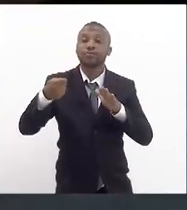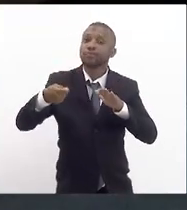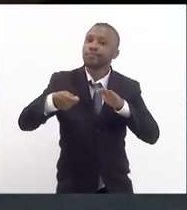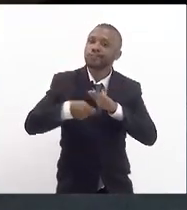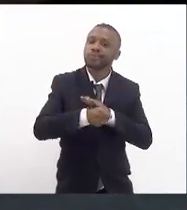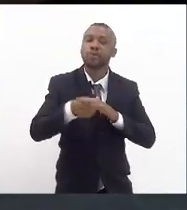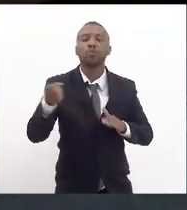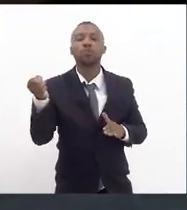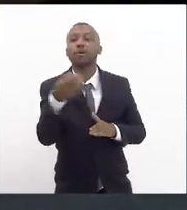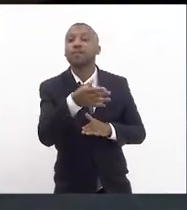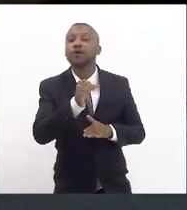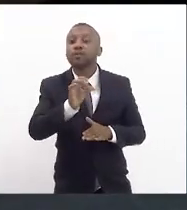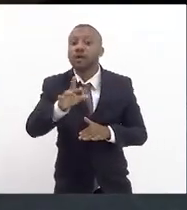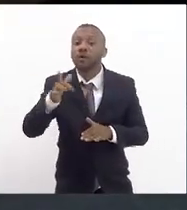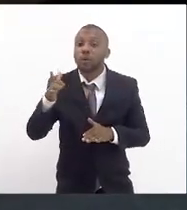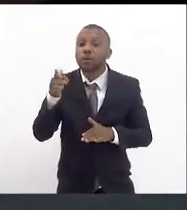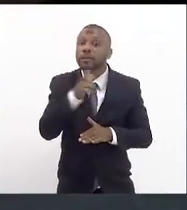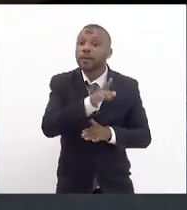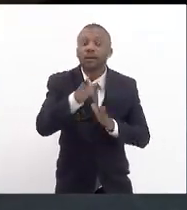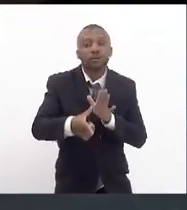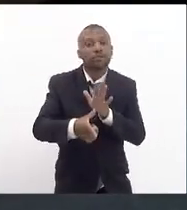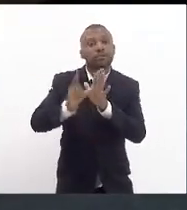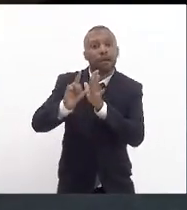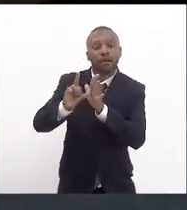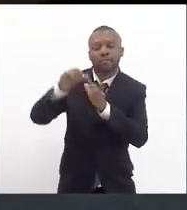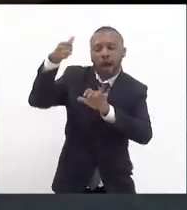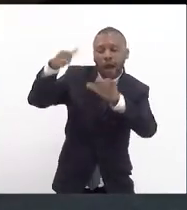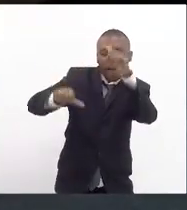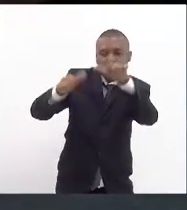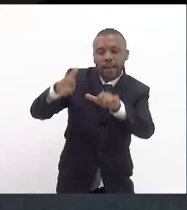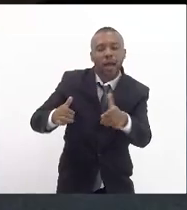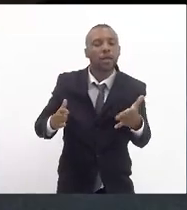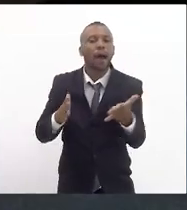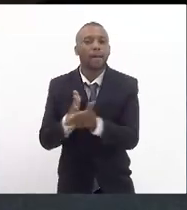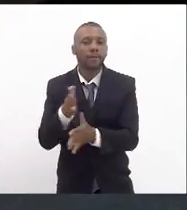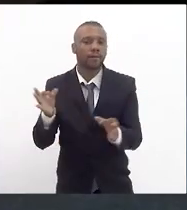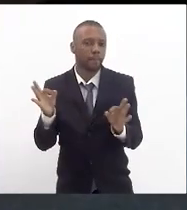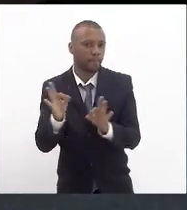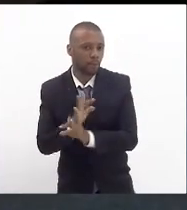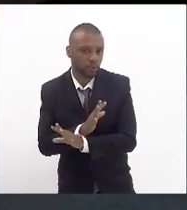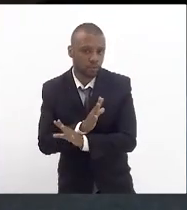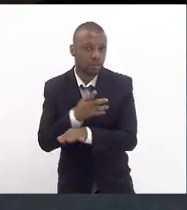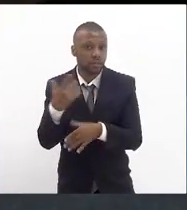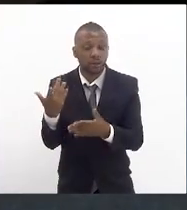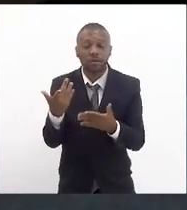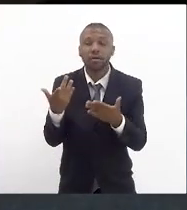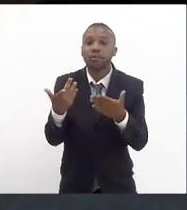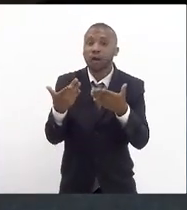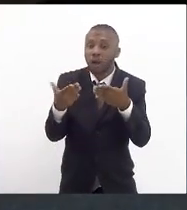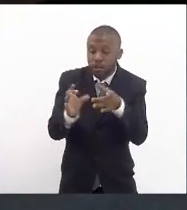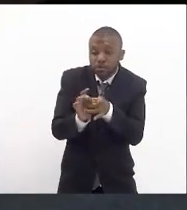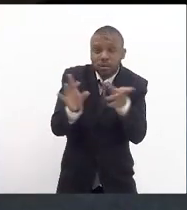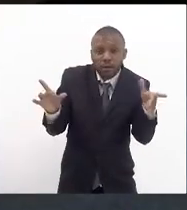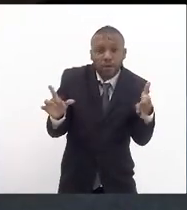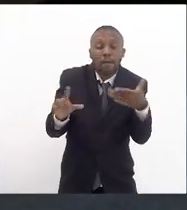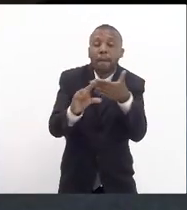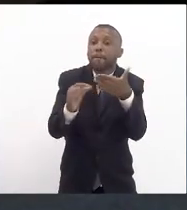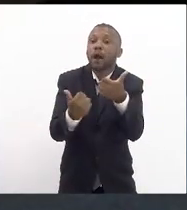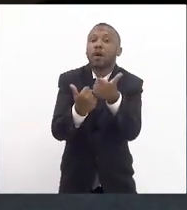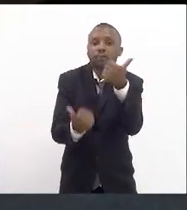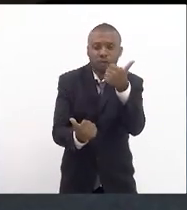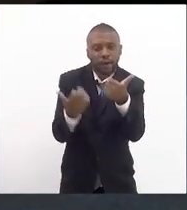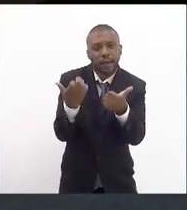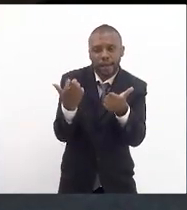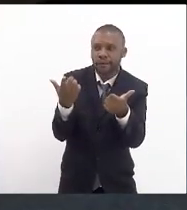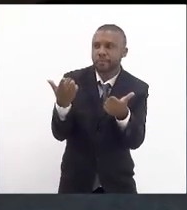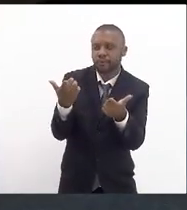se consegue depois que o anterior for aprovado. Então, esse é, e abro para a coautoria, além do